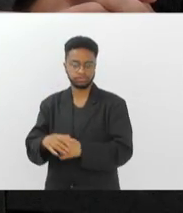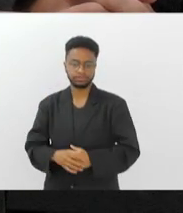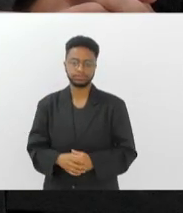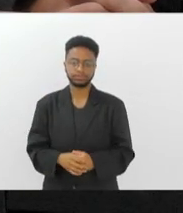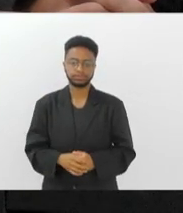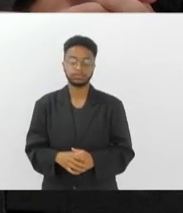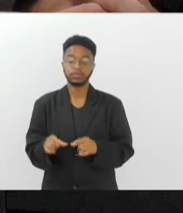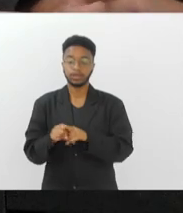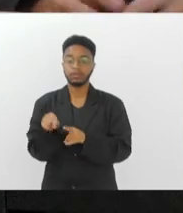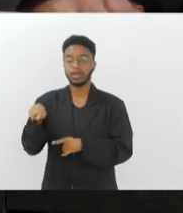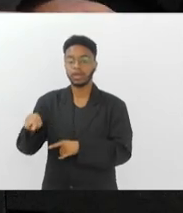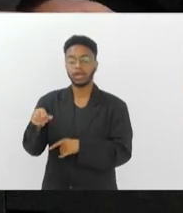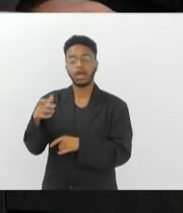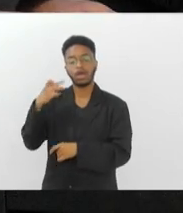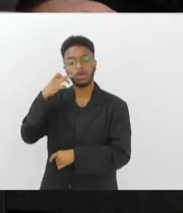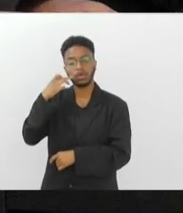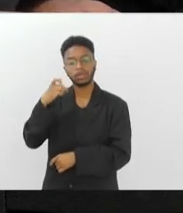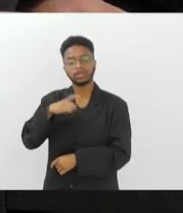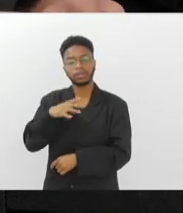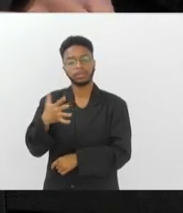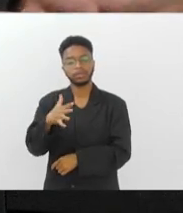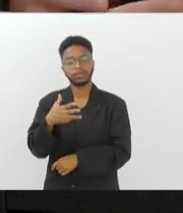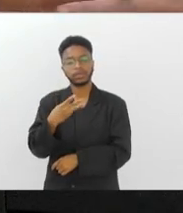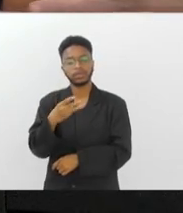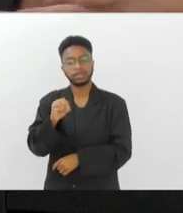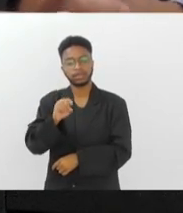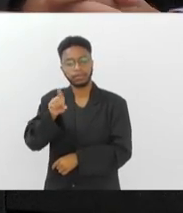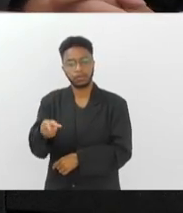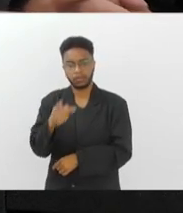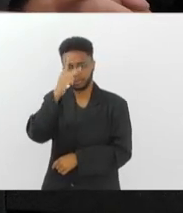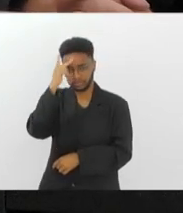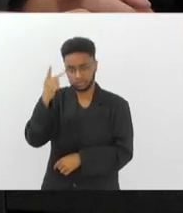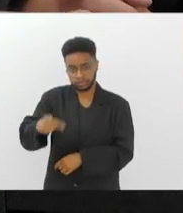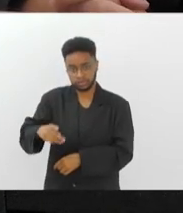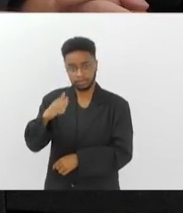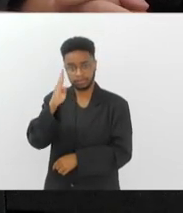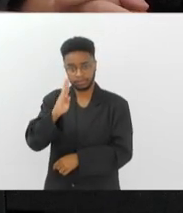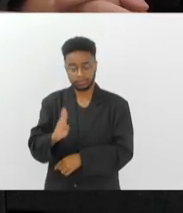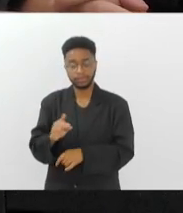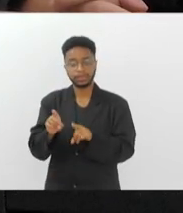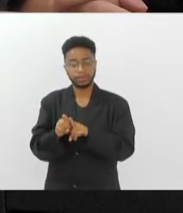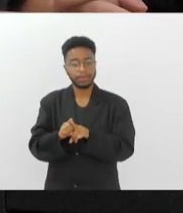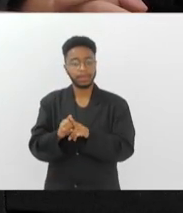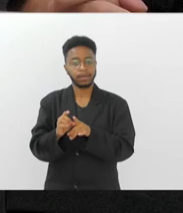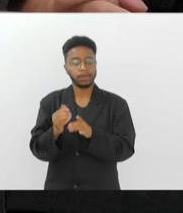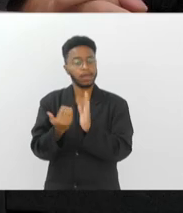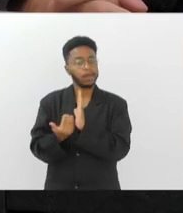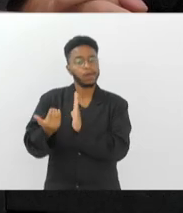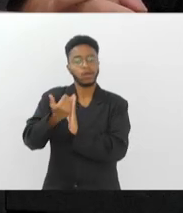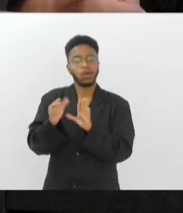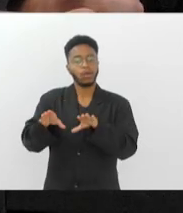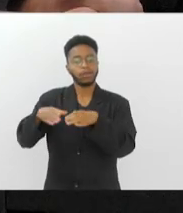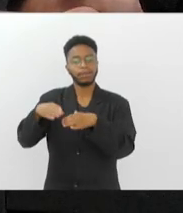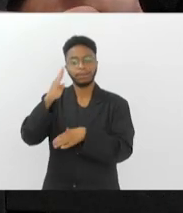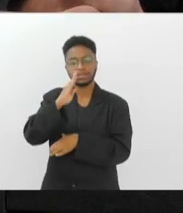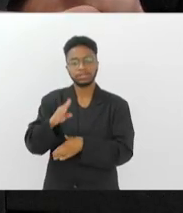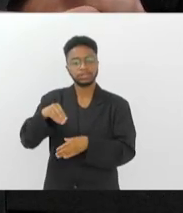Em Angola vivem cerca de 30 mil brasileiros. É a maior comunidade brasileira em África.